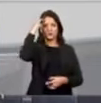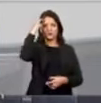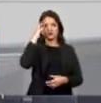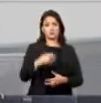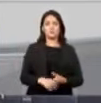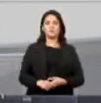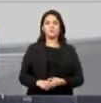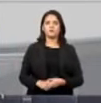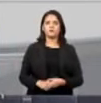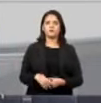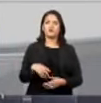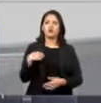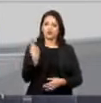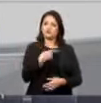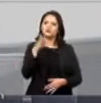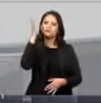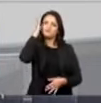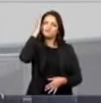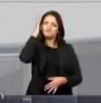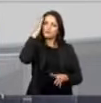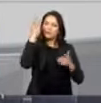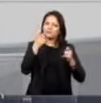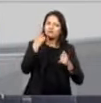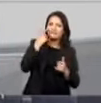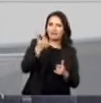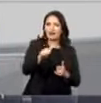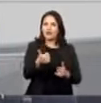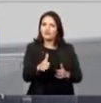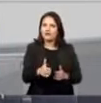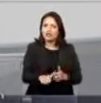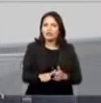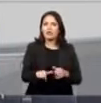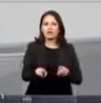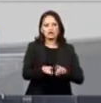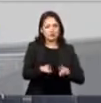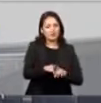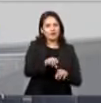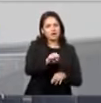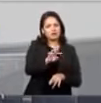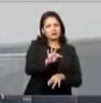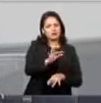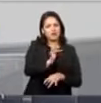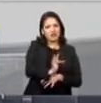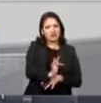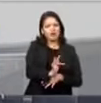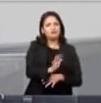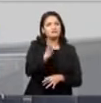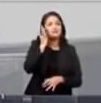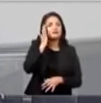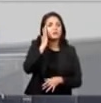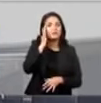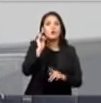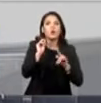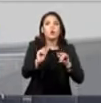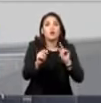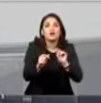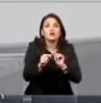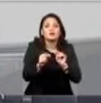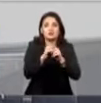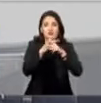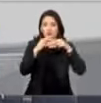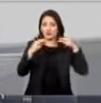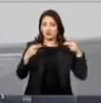Consideramos a necessidade de avaliar, junto ao Supremo, medidas de ordem civil